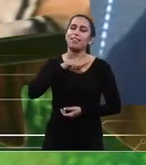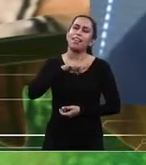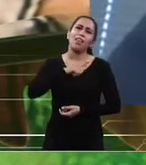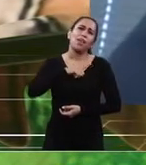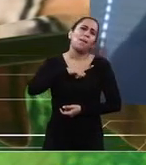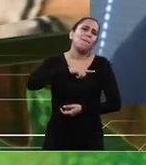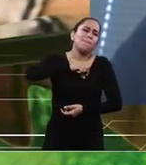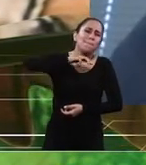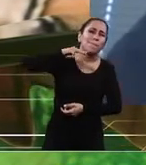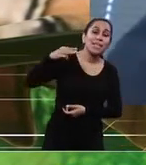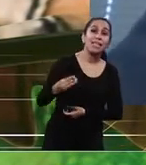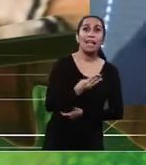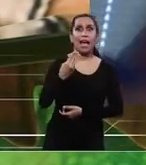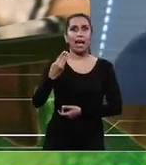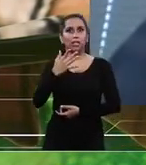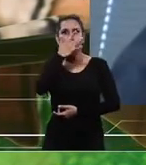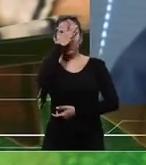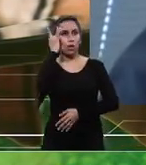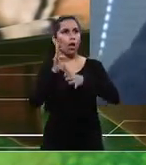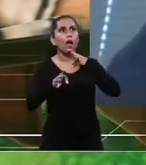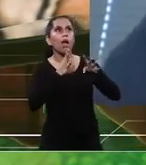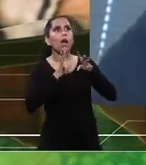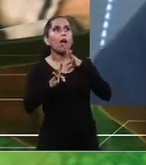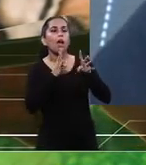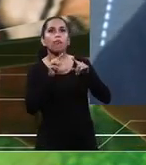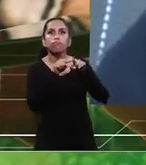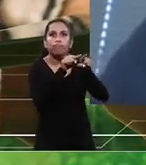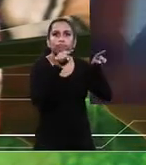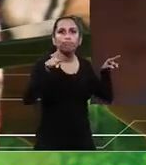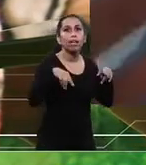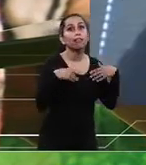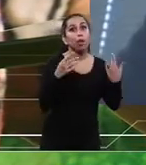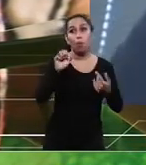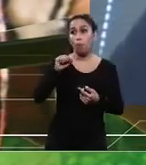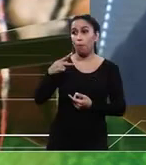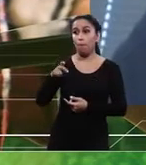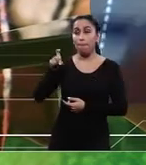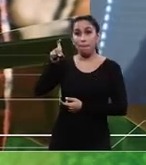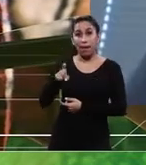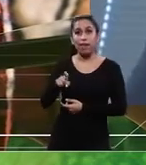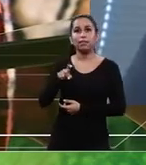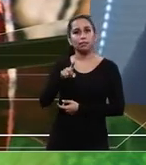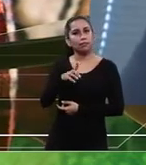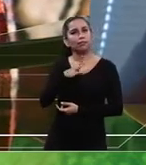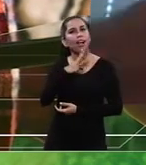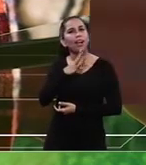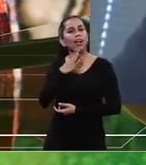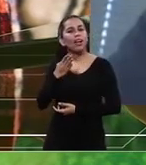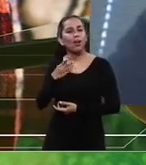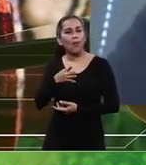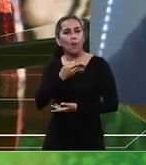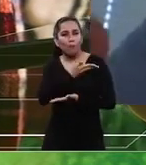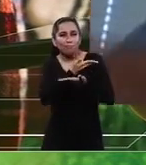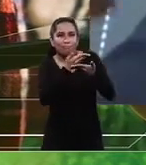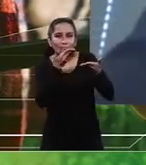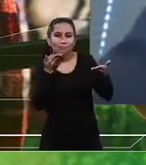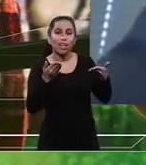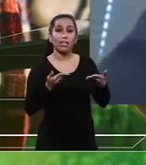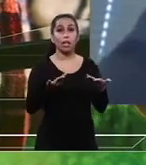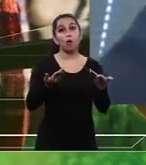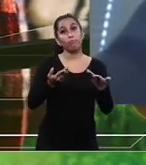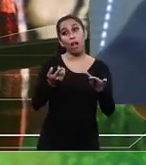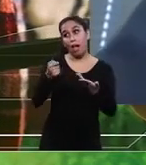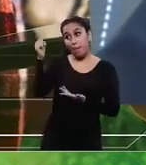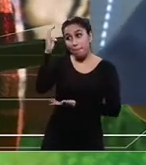a Apex ela está criando, em parceria com diversas outras instituições, um pavilhão brasileiro